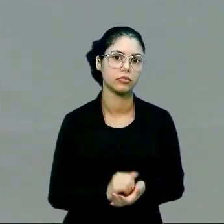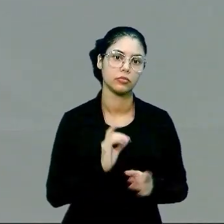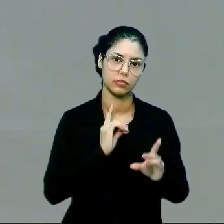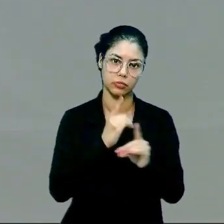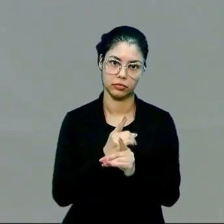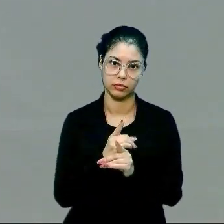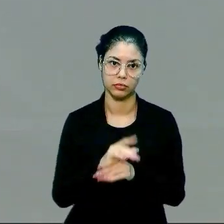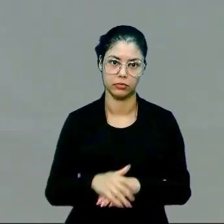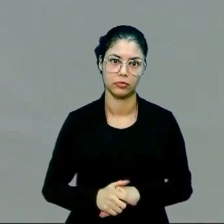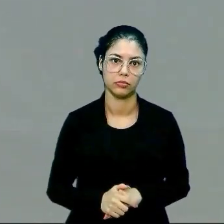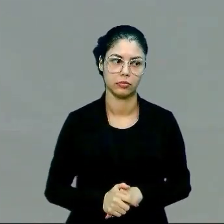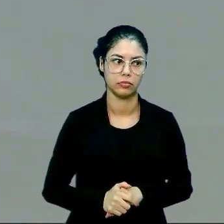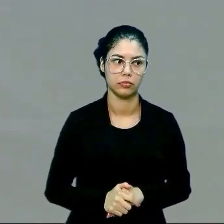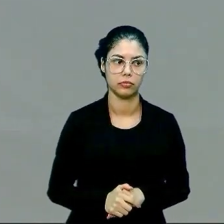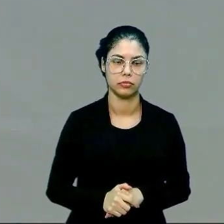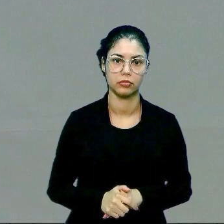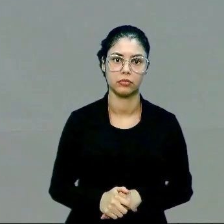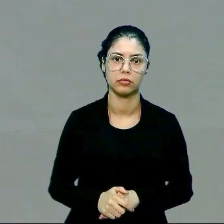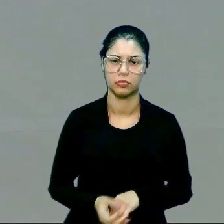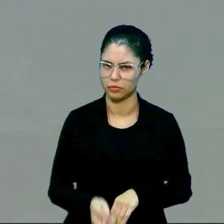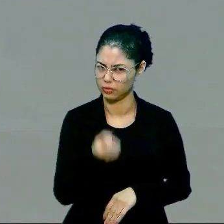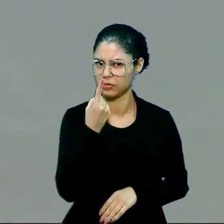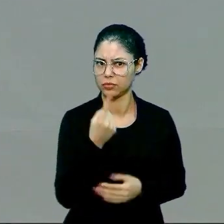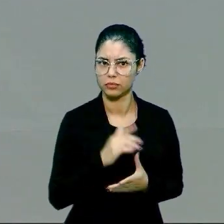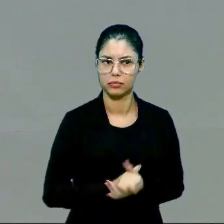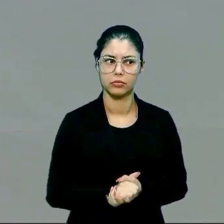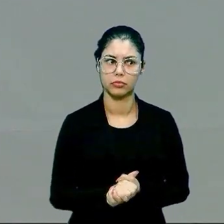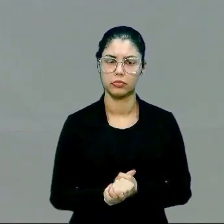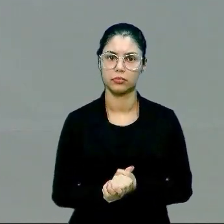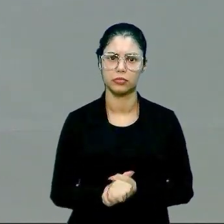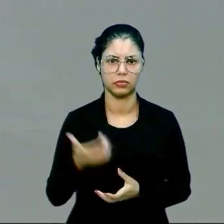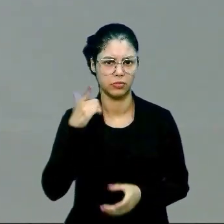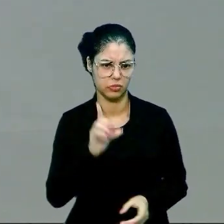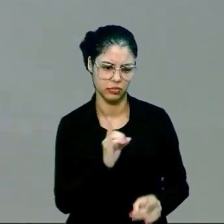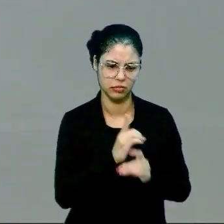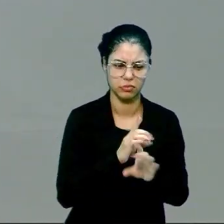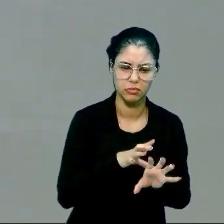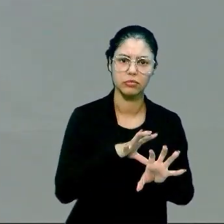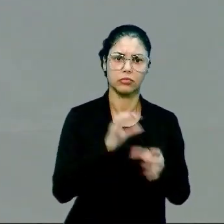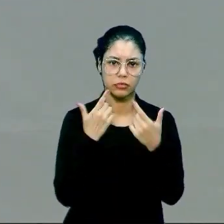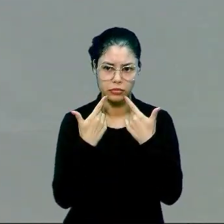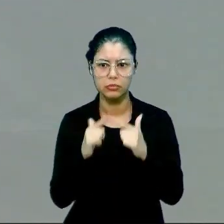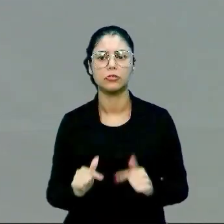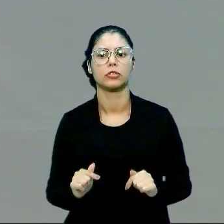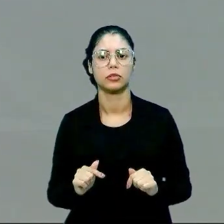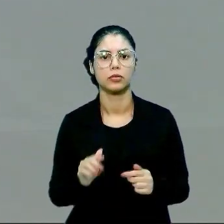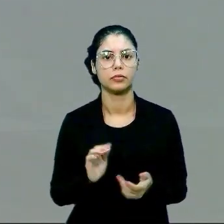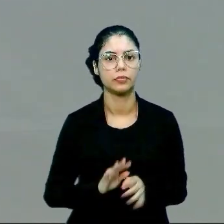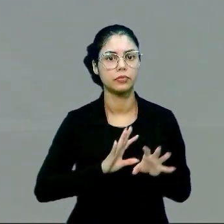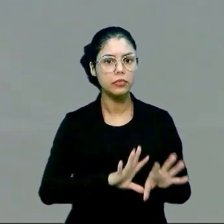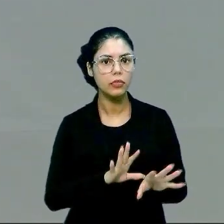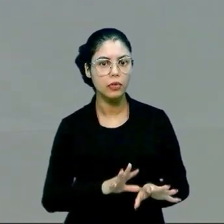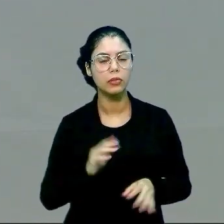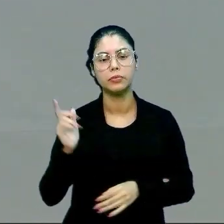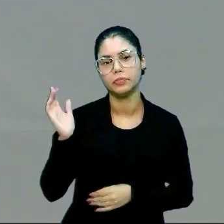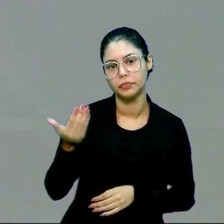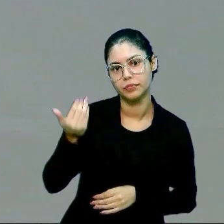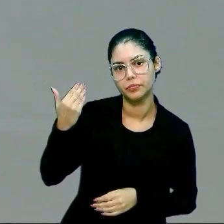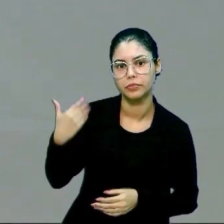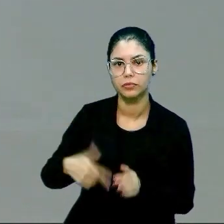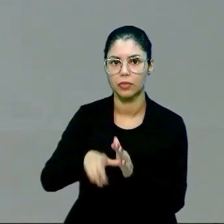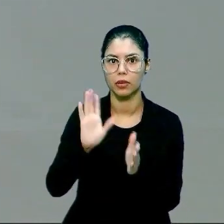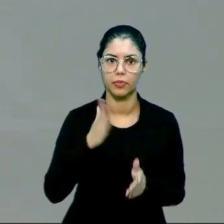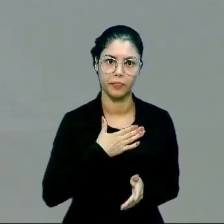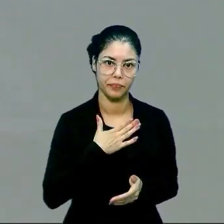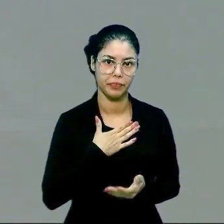acha um estranhamento, quer dizer, eu não consigo me identificar com essa linguagem. Poxa, de repente é de uma época